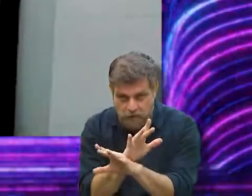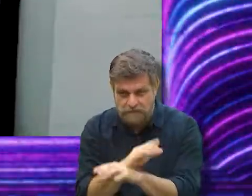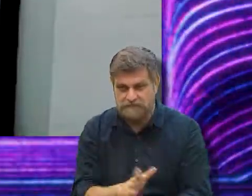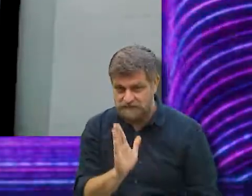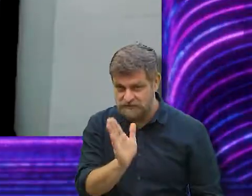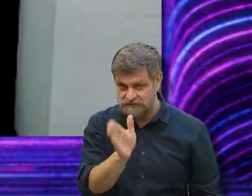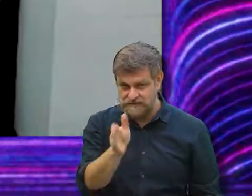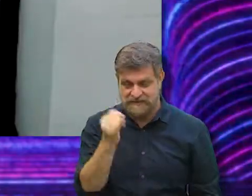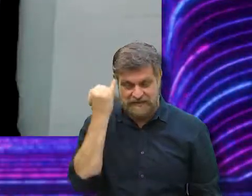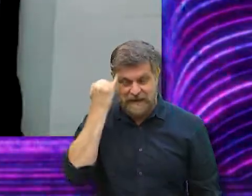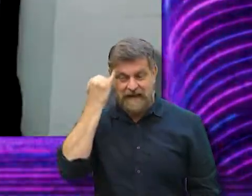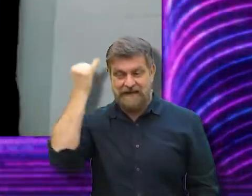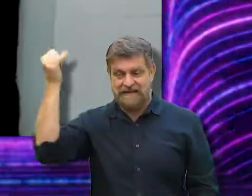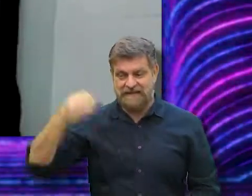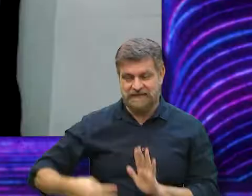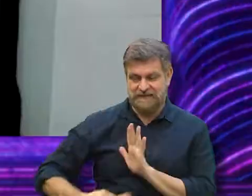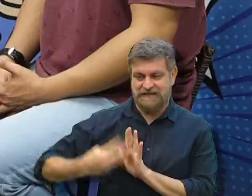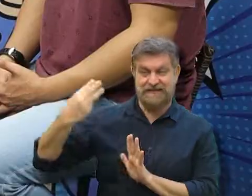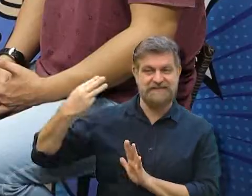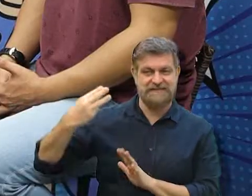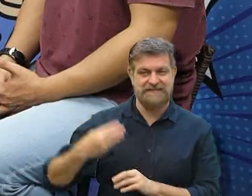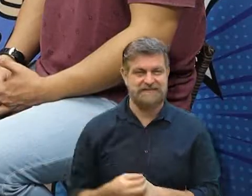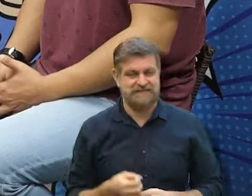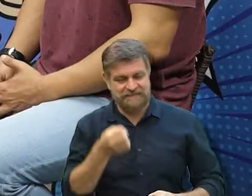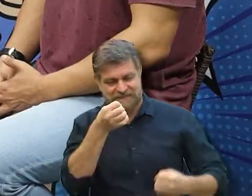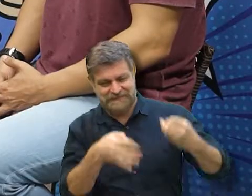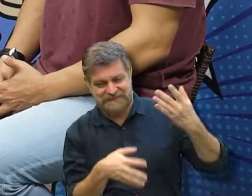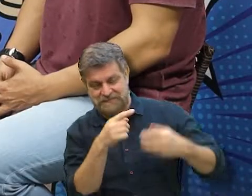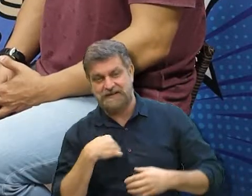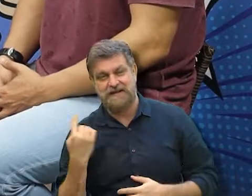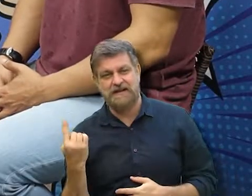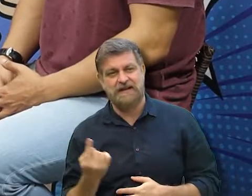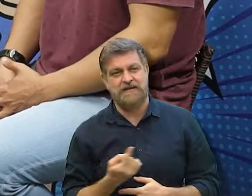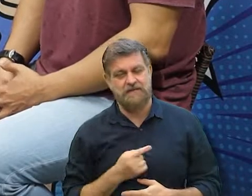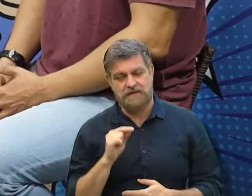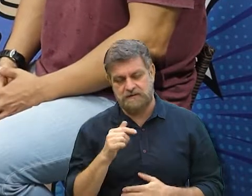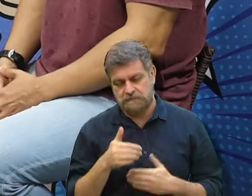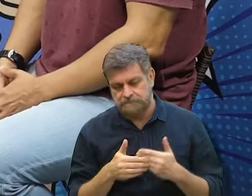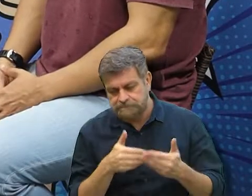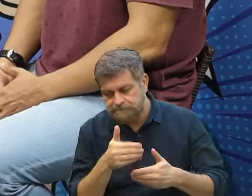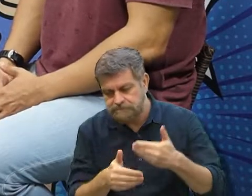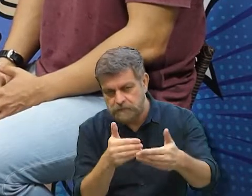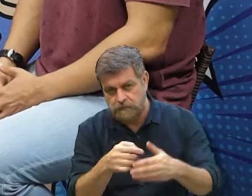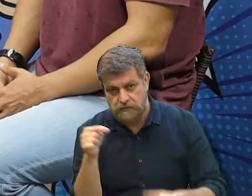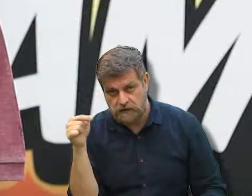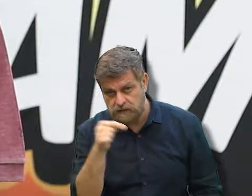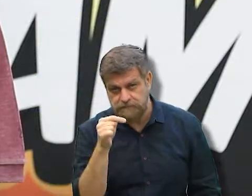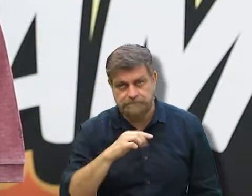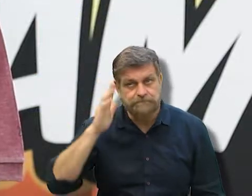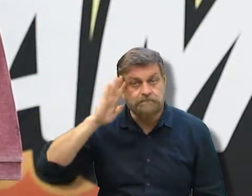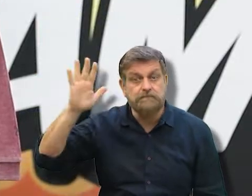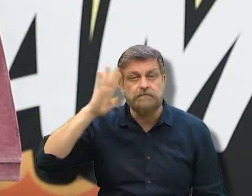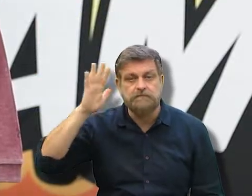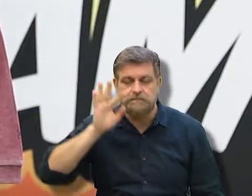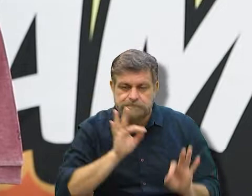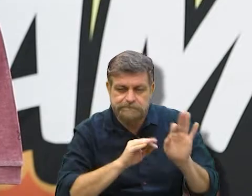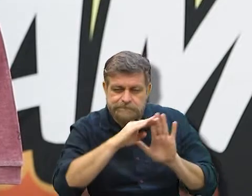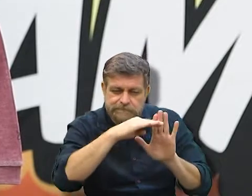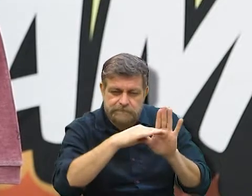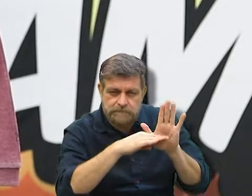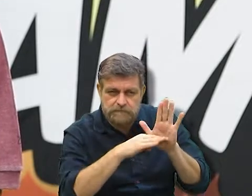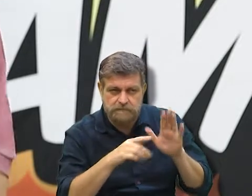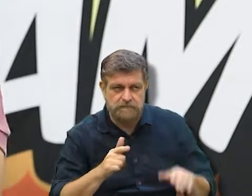emoção, é outra coisa, a inspiração é diferente, né? Bom, eu sei